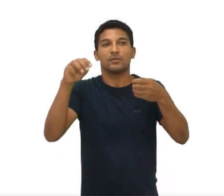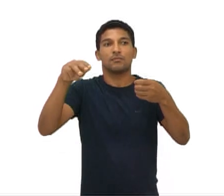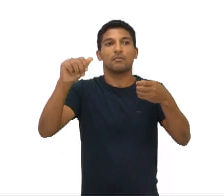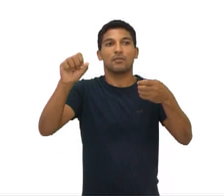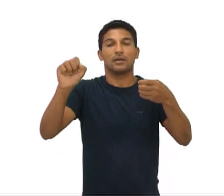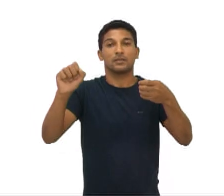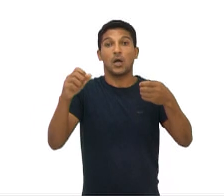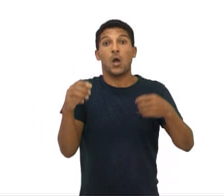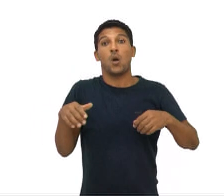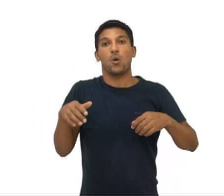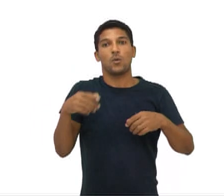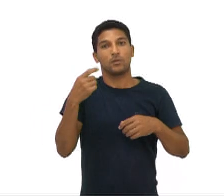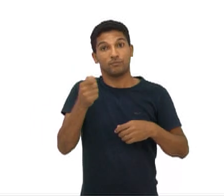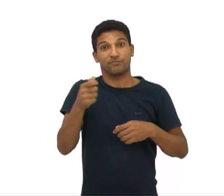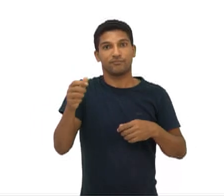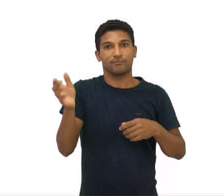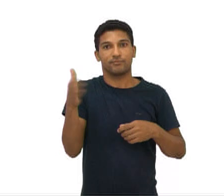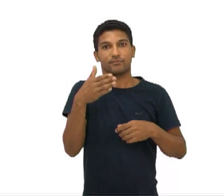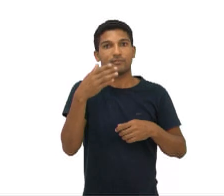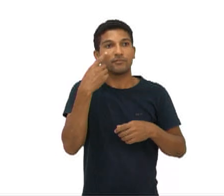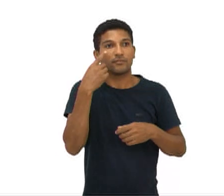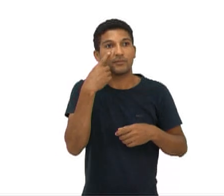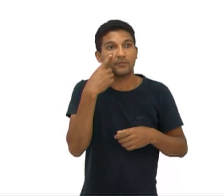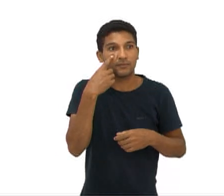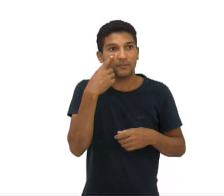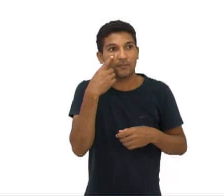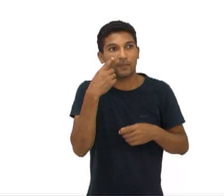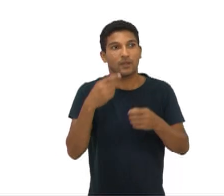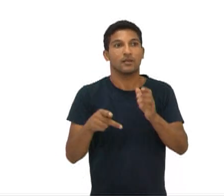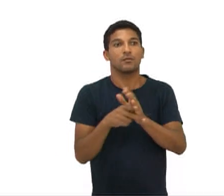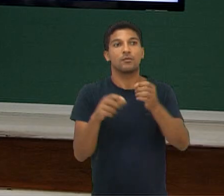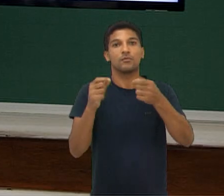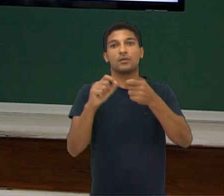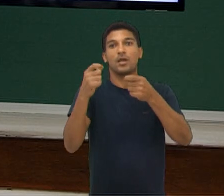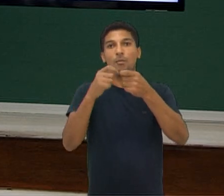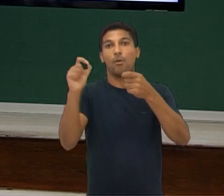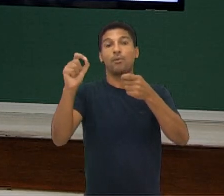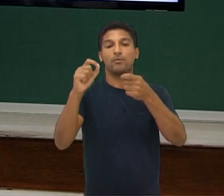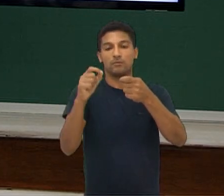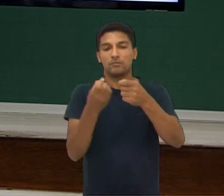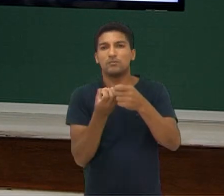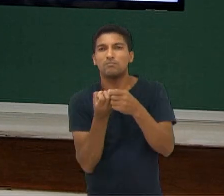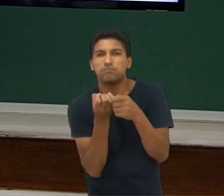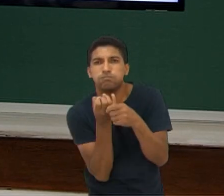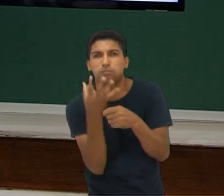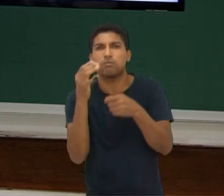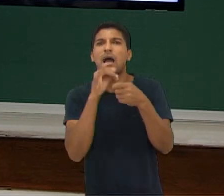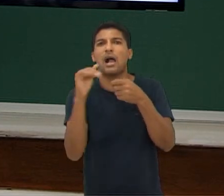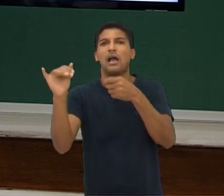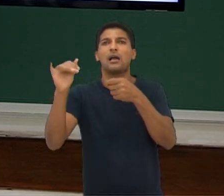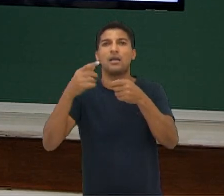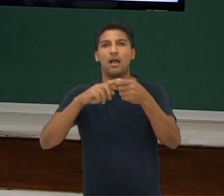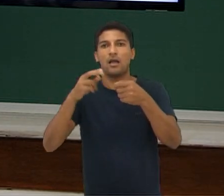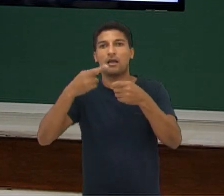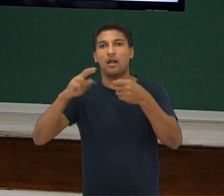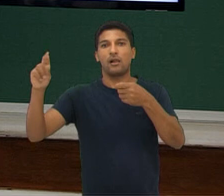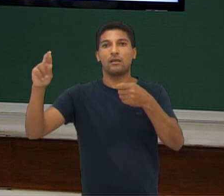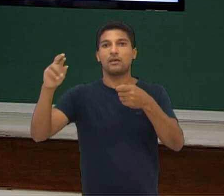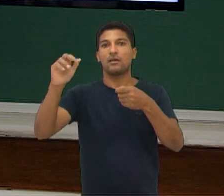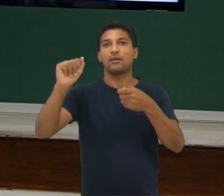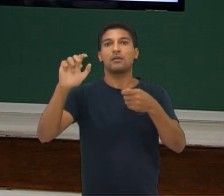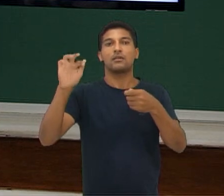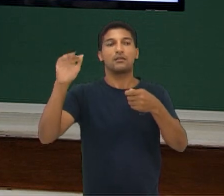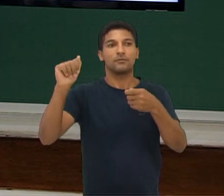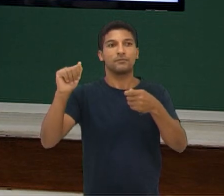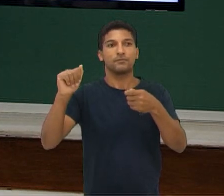opa, voltar aqui Brasil, isso, ele emite partícula alfa, ele emite radiação alfa, o urânio, que tem número com 92,